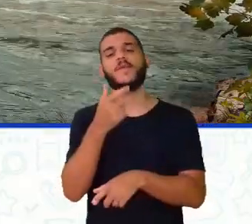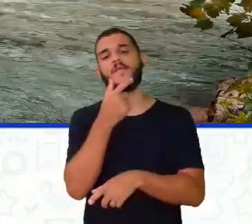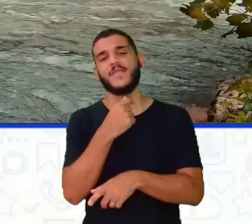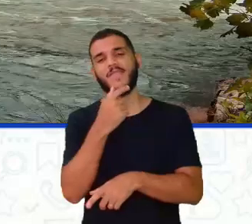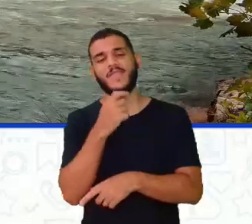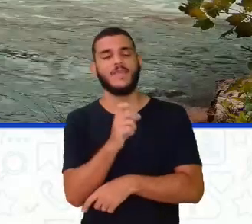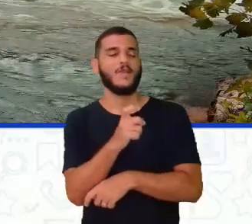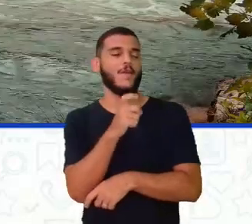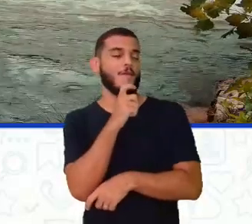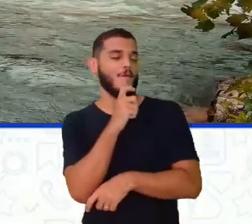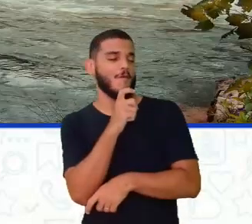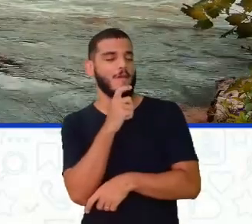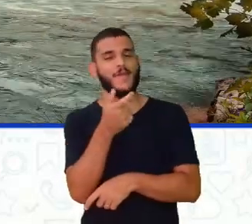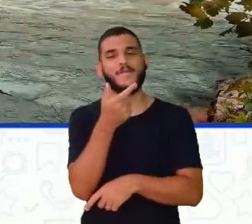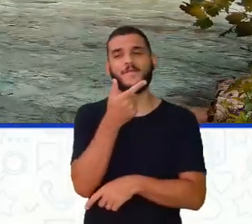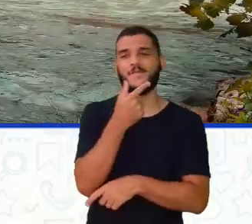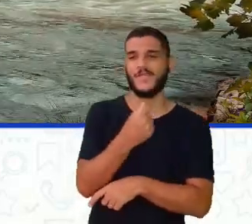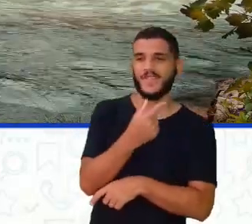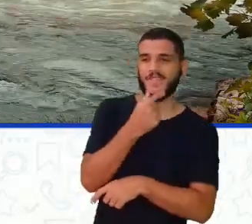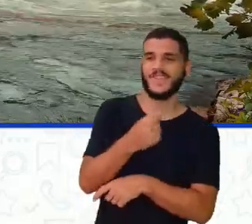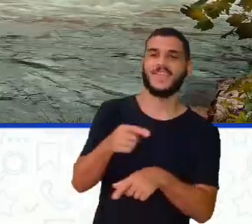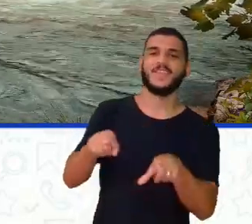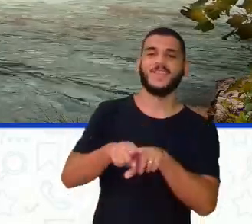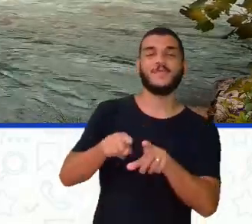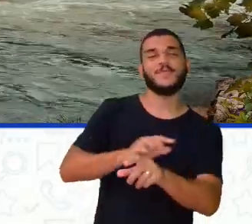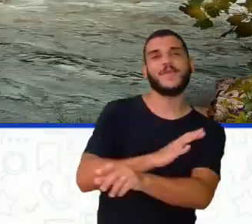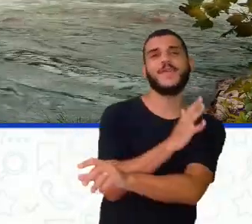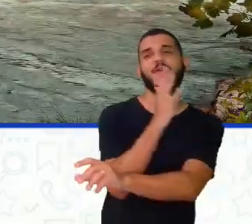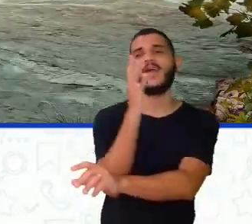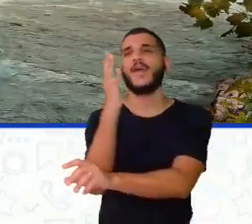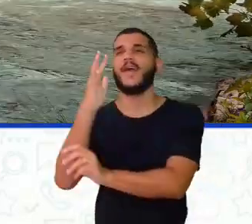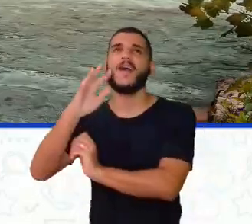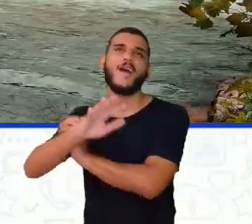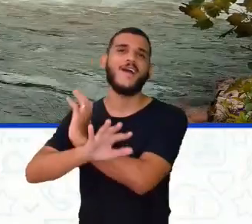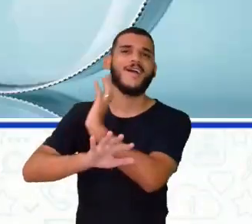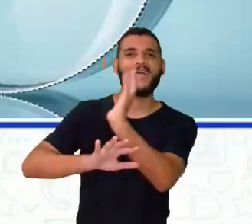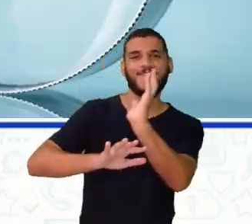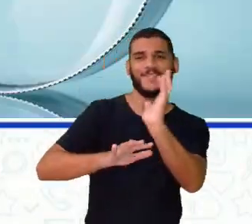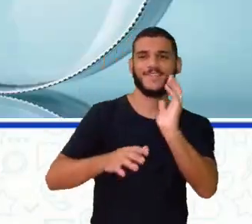frio, era o menino e as árvores.